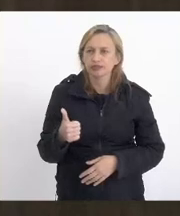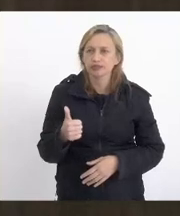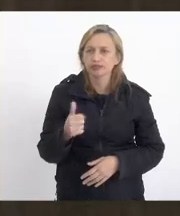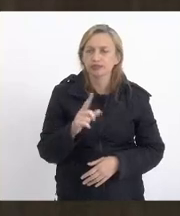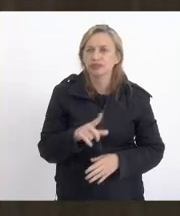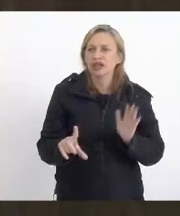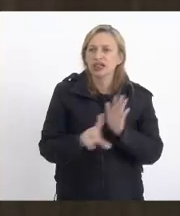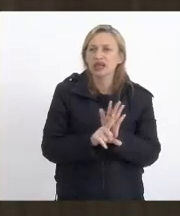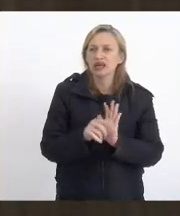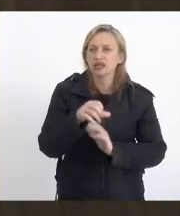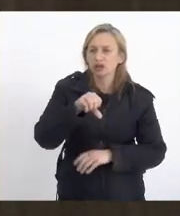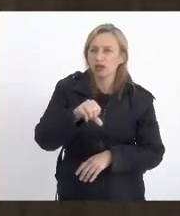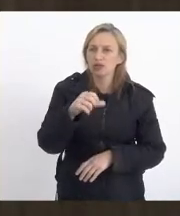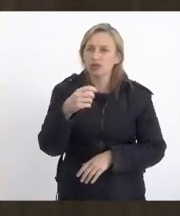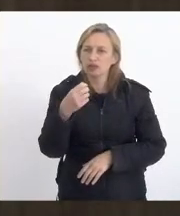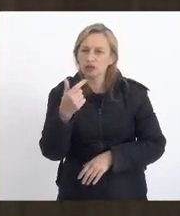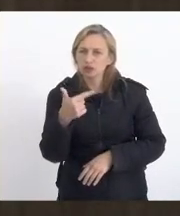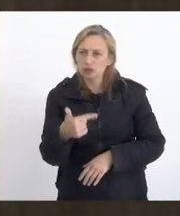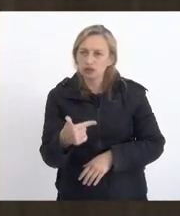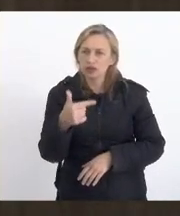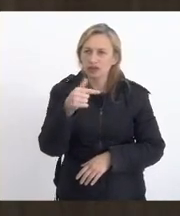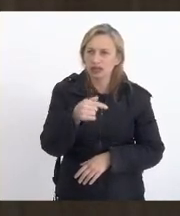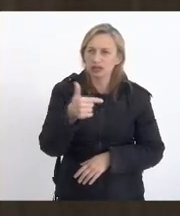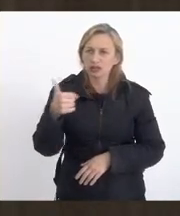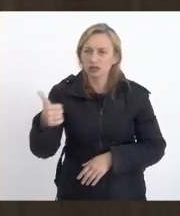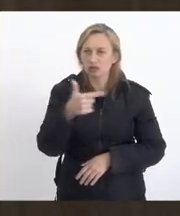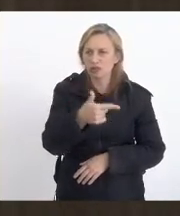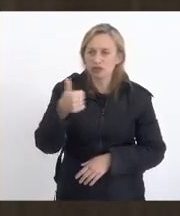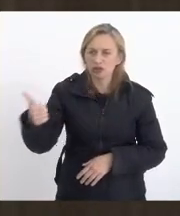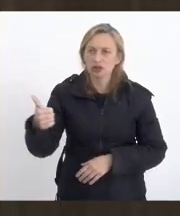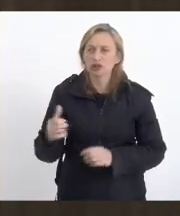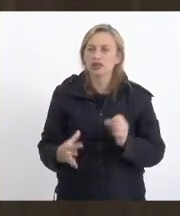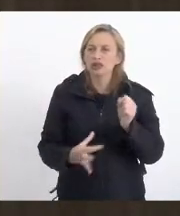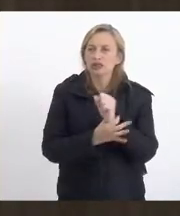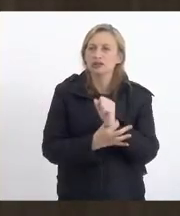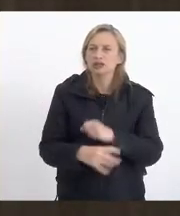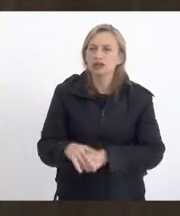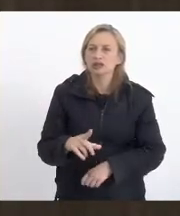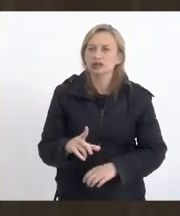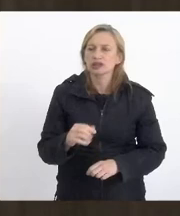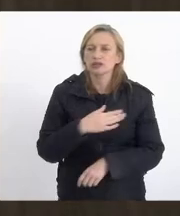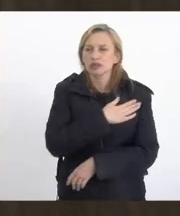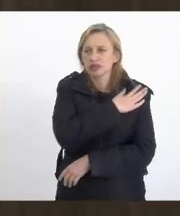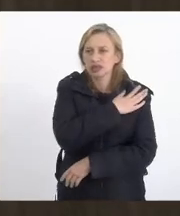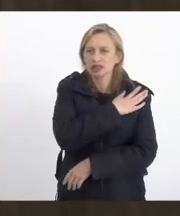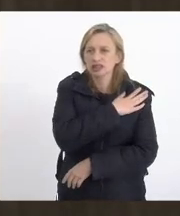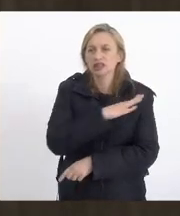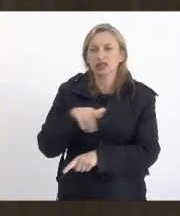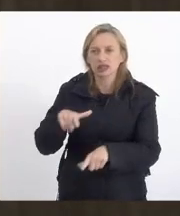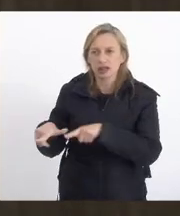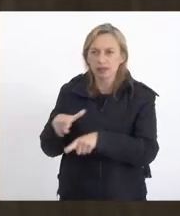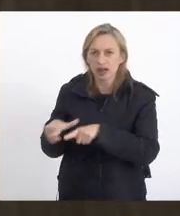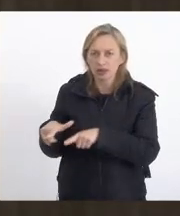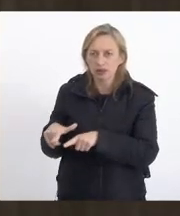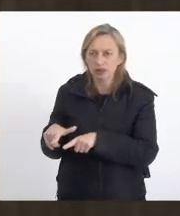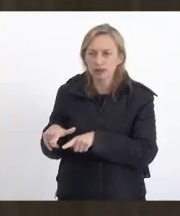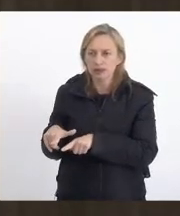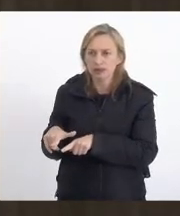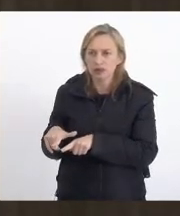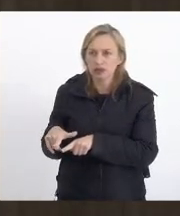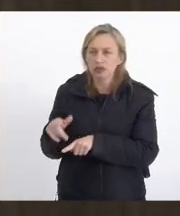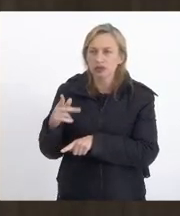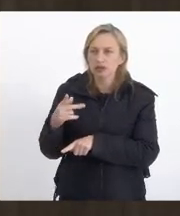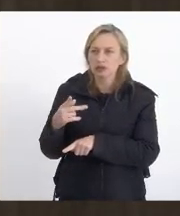Lei 9278/2021, que assegura aos militares na inatividade, nos